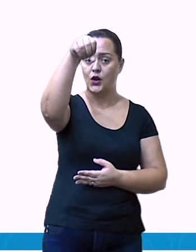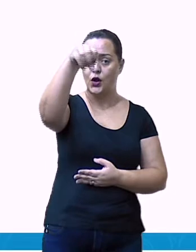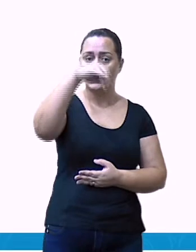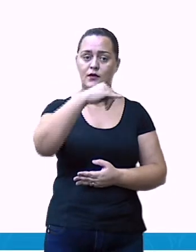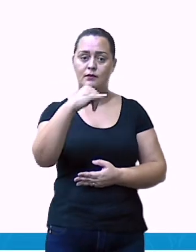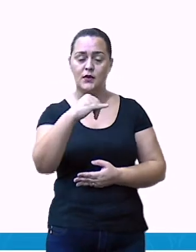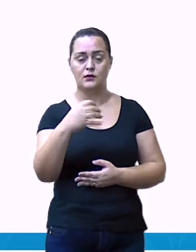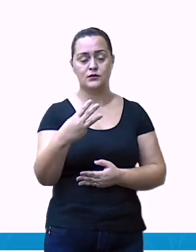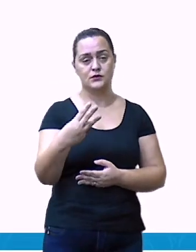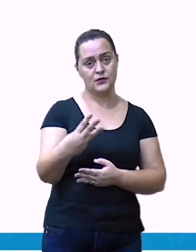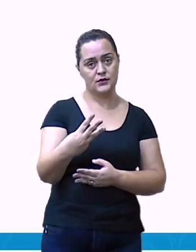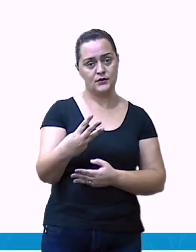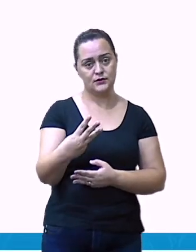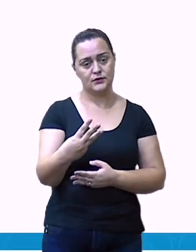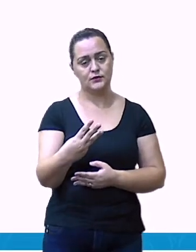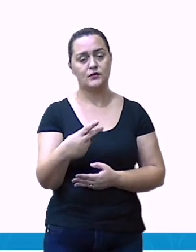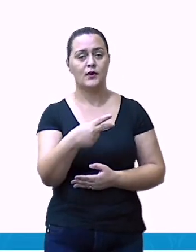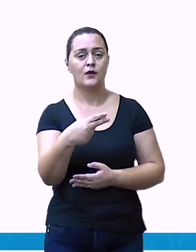Fabiana fez